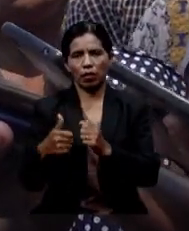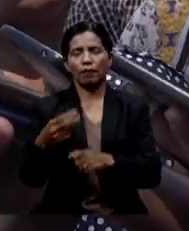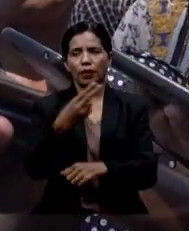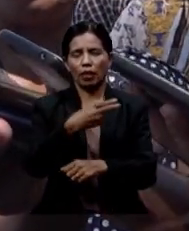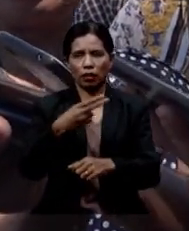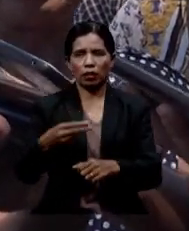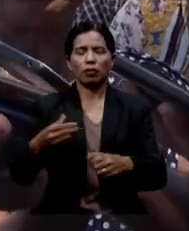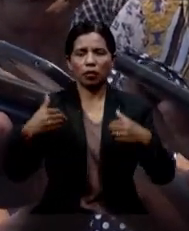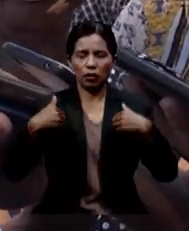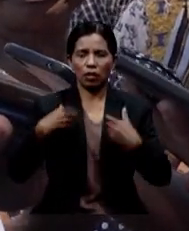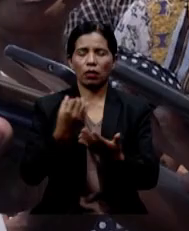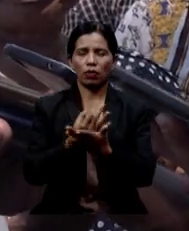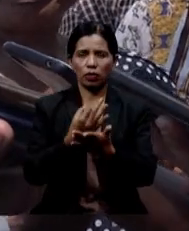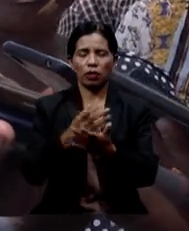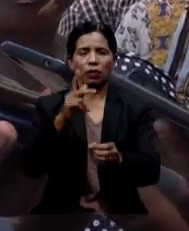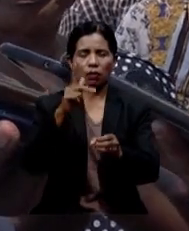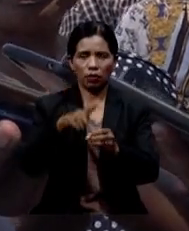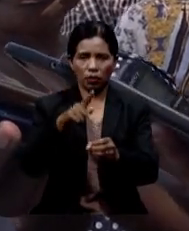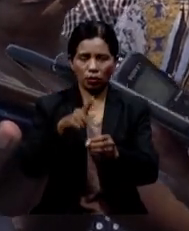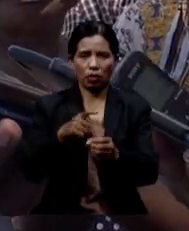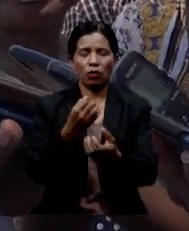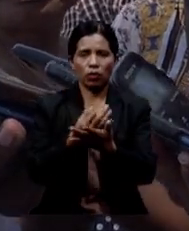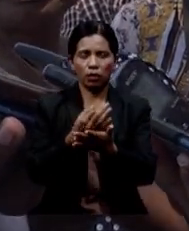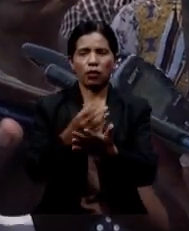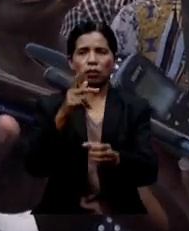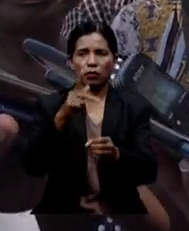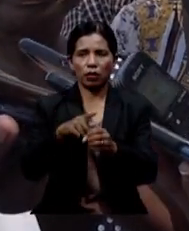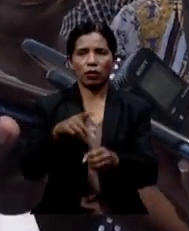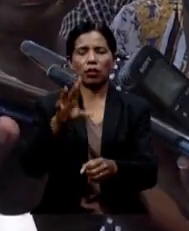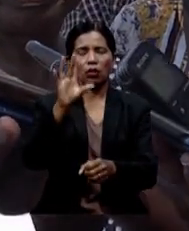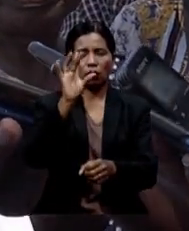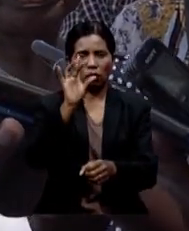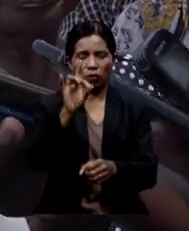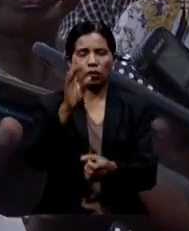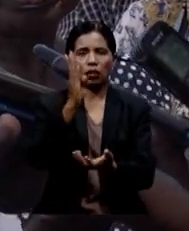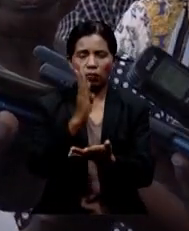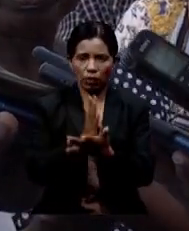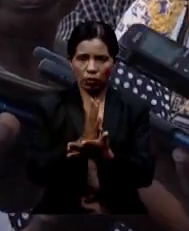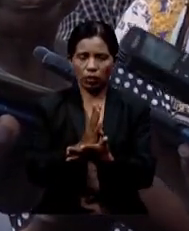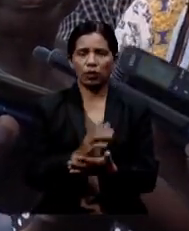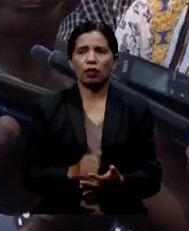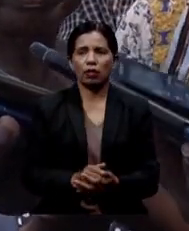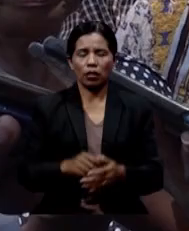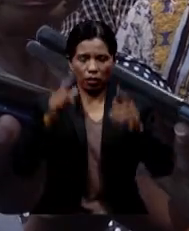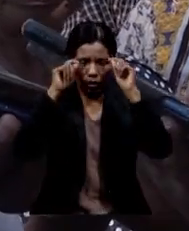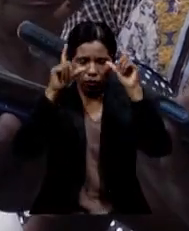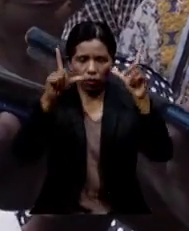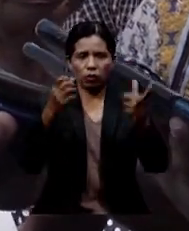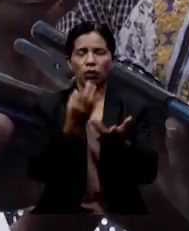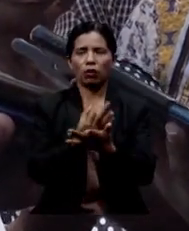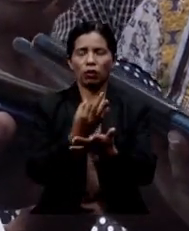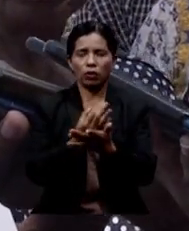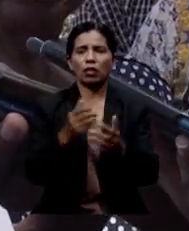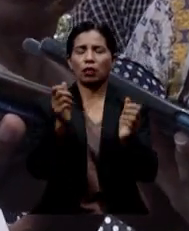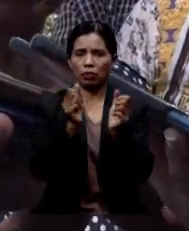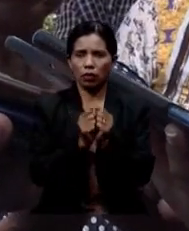Indonésia é o nosso fundo soberano, ida, fundo soberano, 8 bilhões na Indonésia. Timor-Leste tem fundo soberano